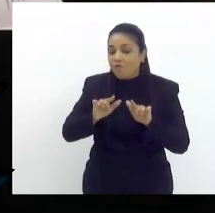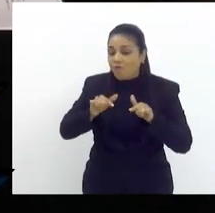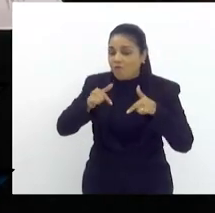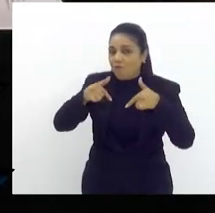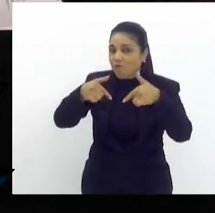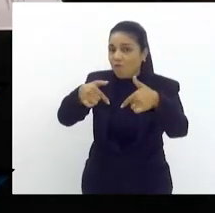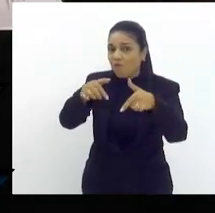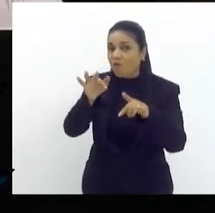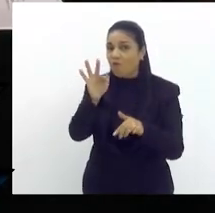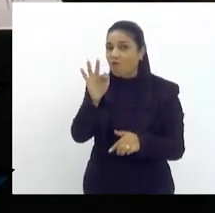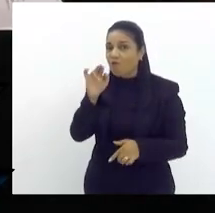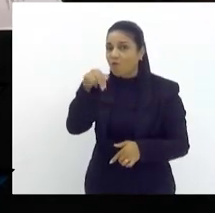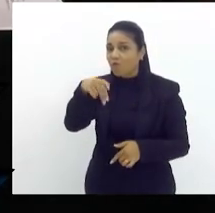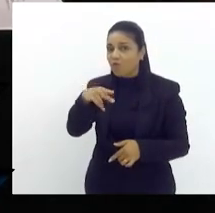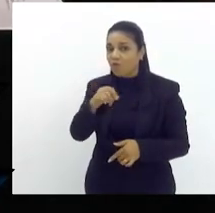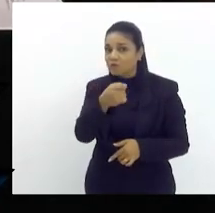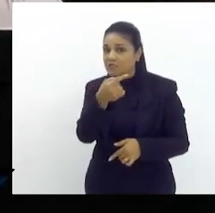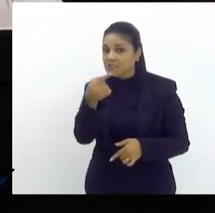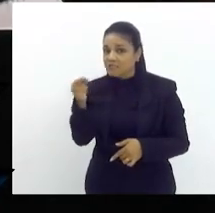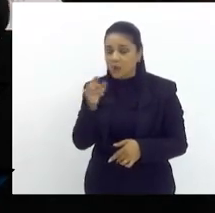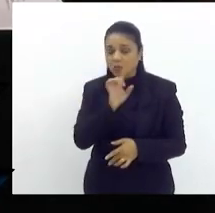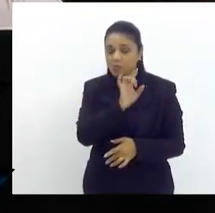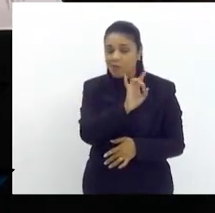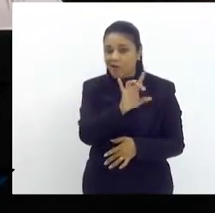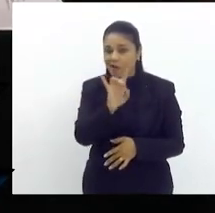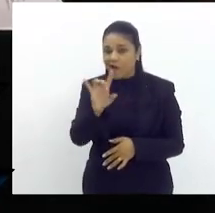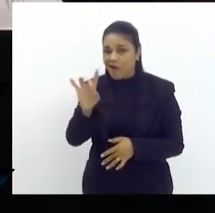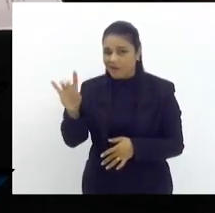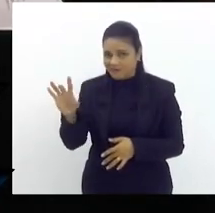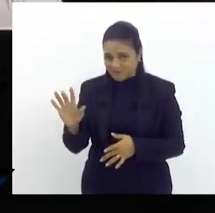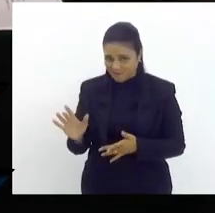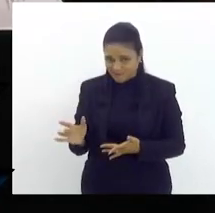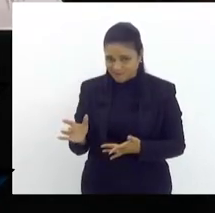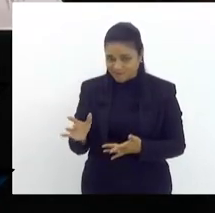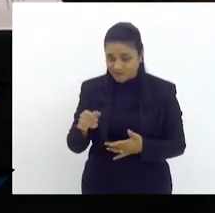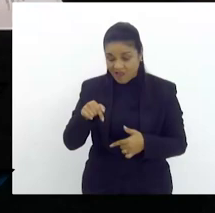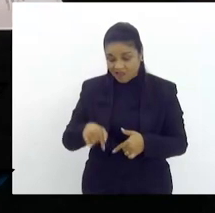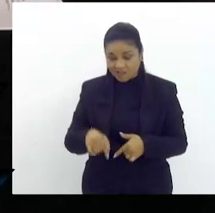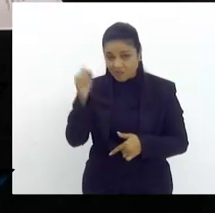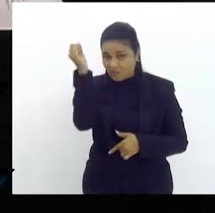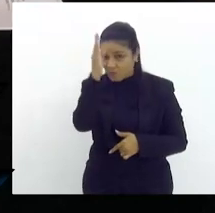os fatos a normalidade Neste País